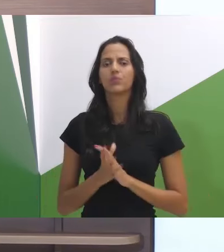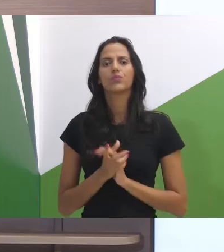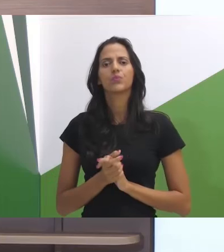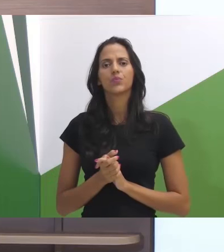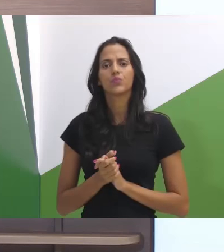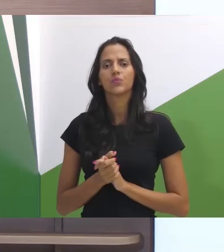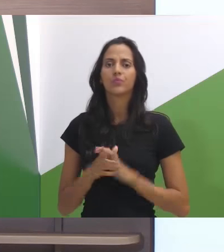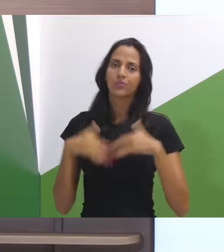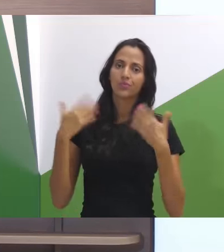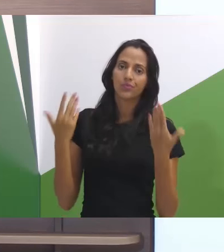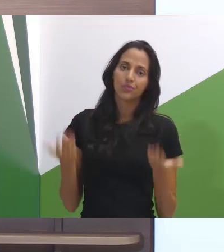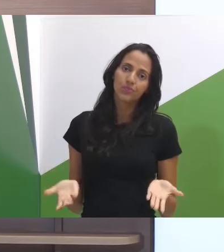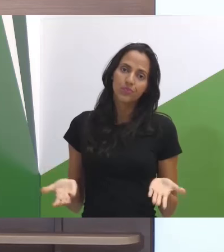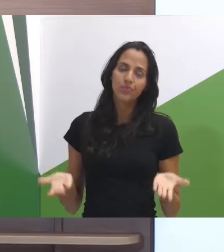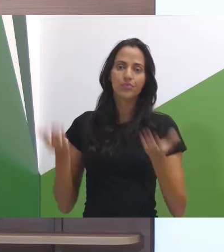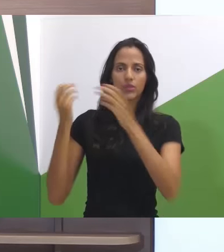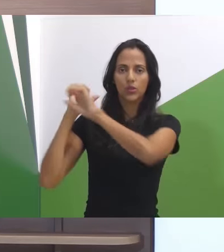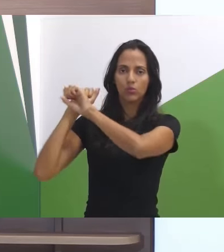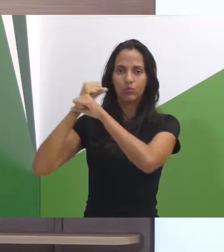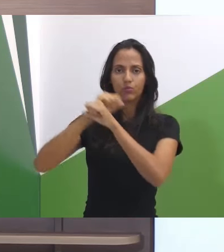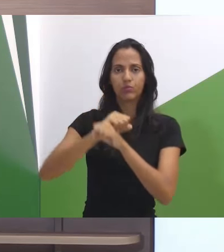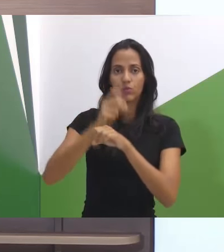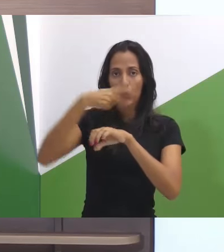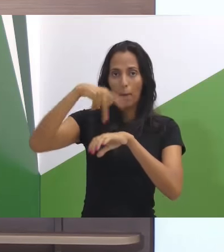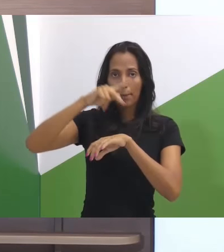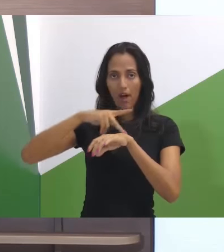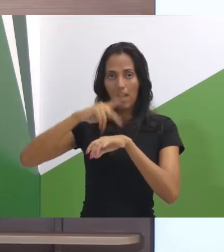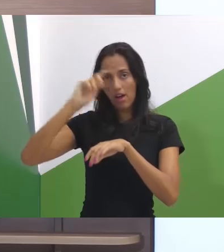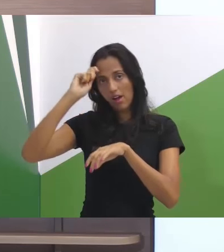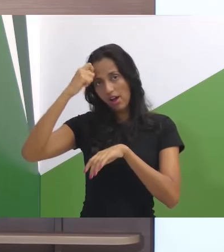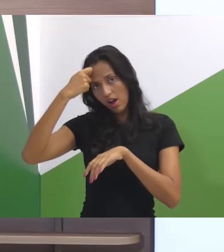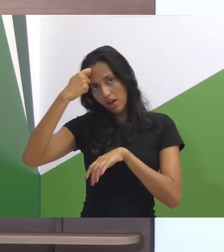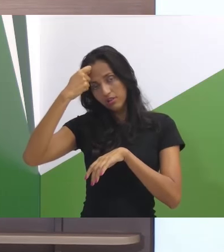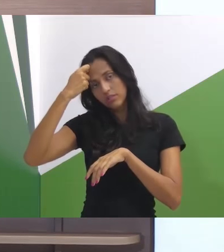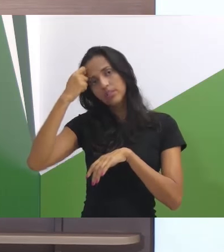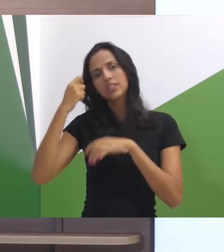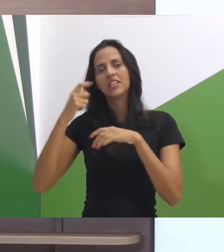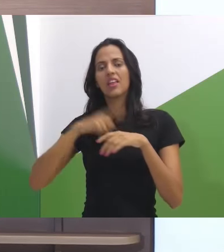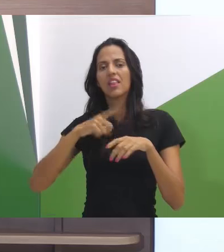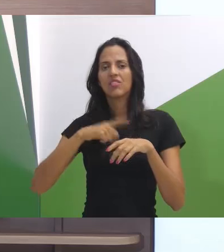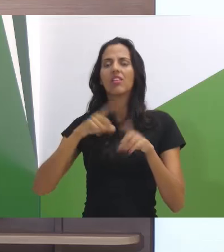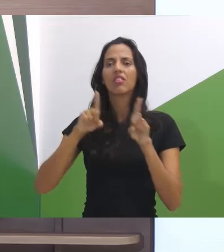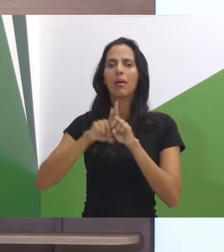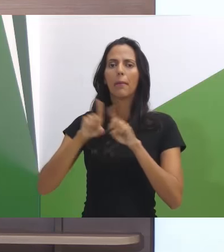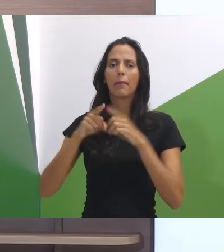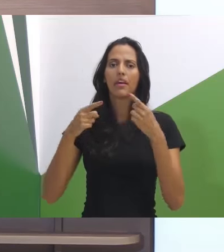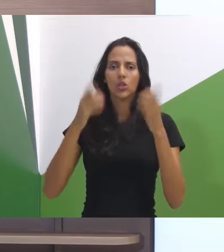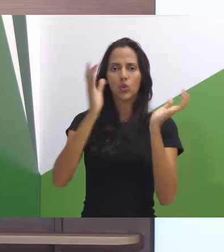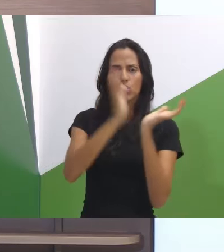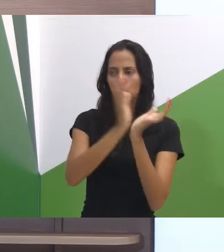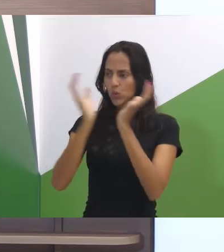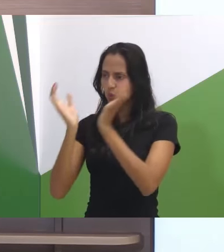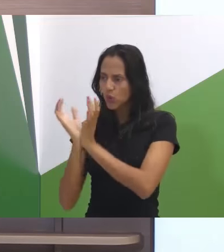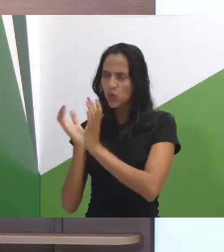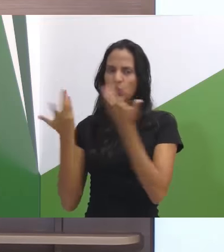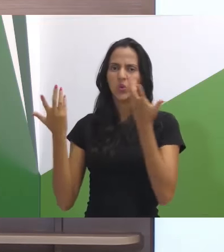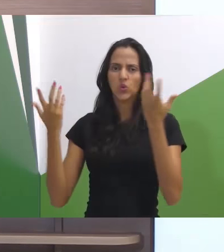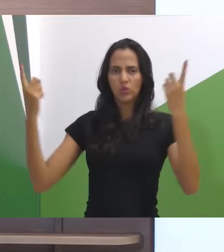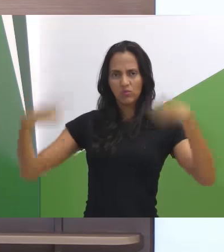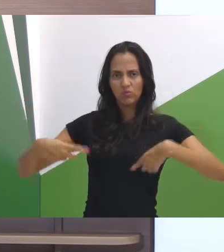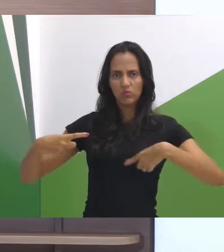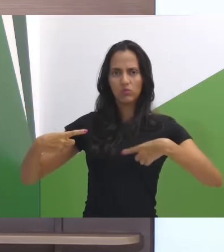caráter Da escravidão na África Ele tinha esse teor Das guerras intertribais Uns se tornavam